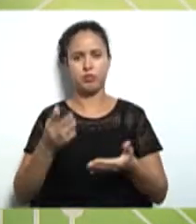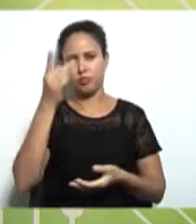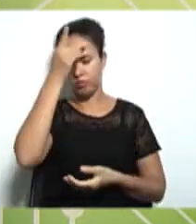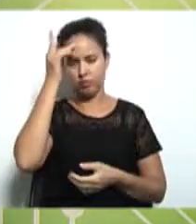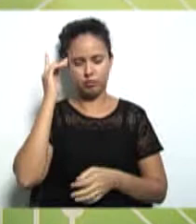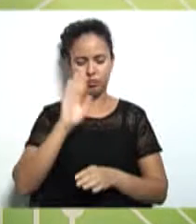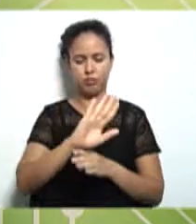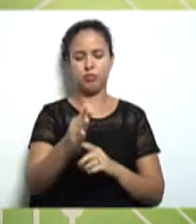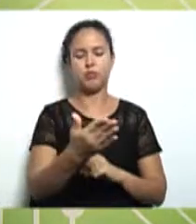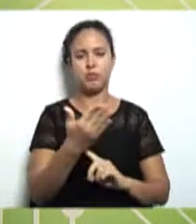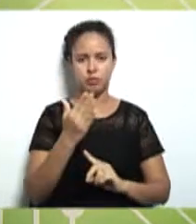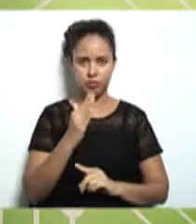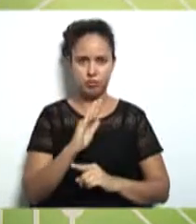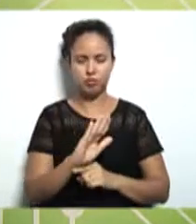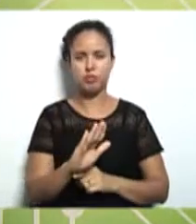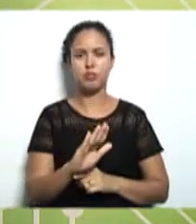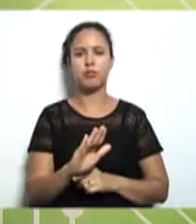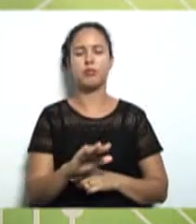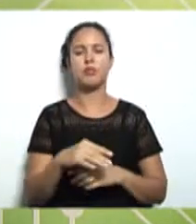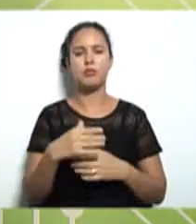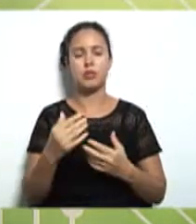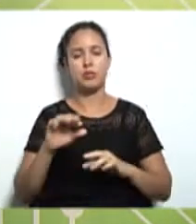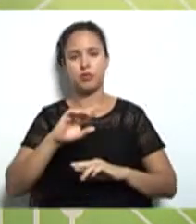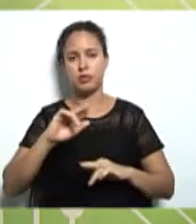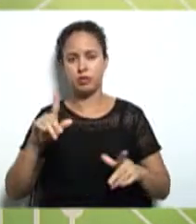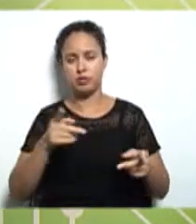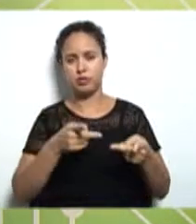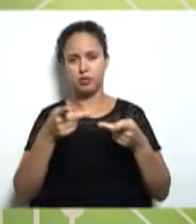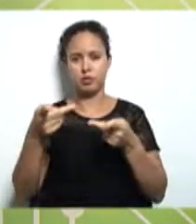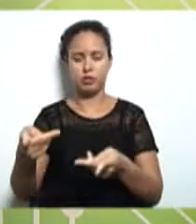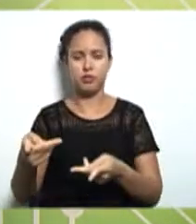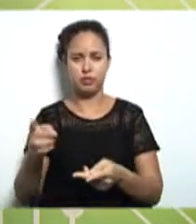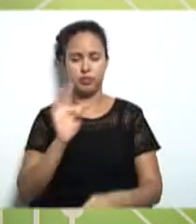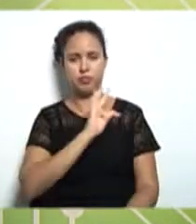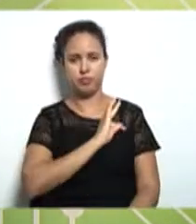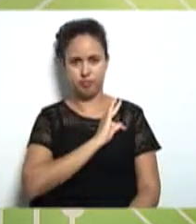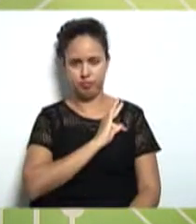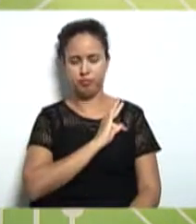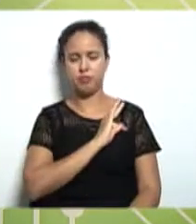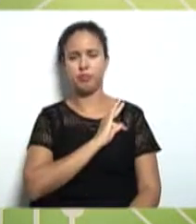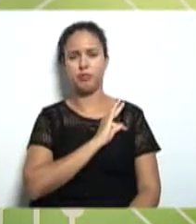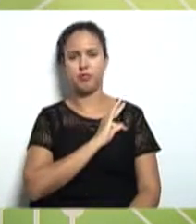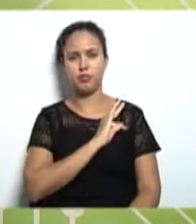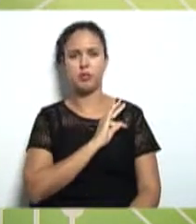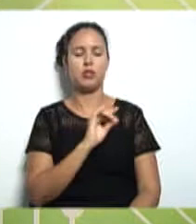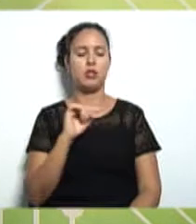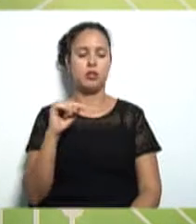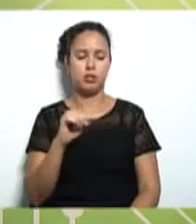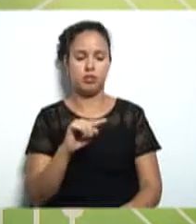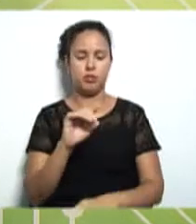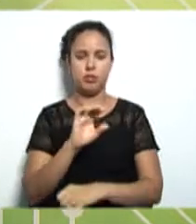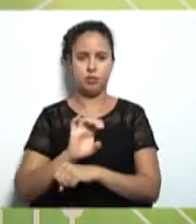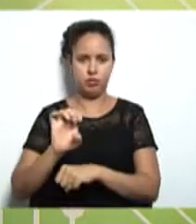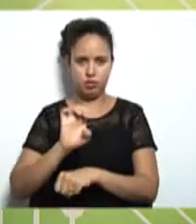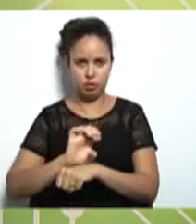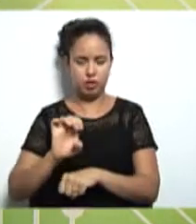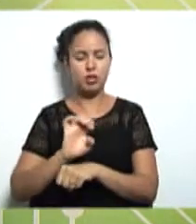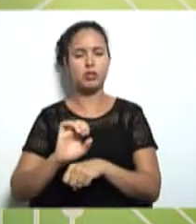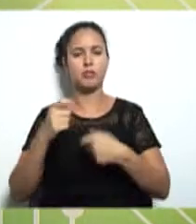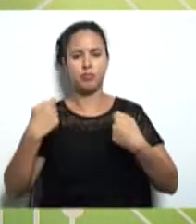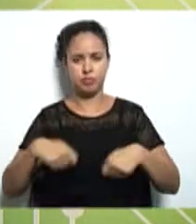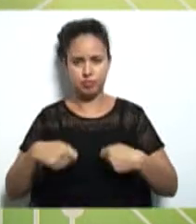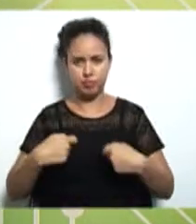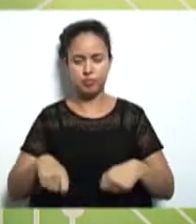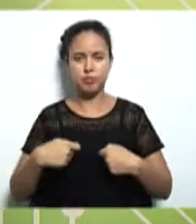visita técnica, como a professora explicou, no estágio, sim, eu tenho que botar a mão na massa, né? Eu tenho que